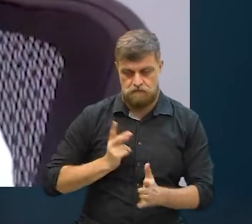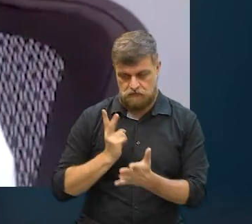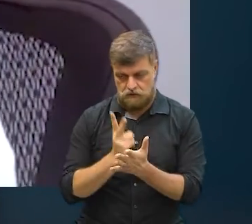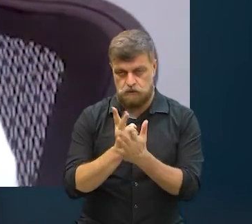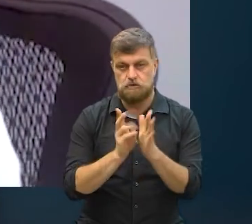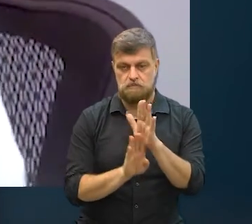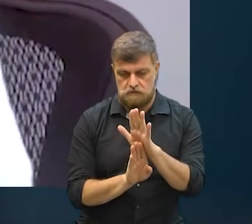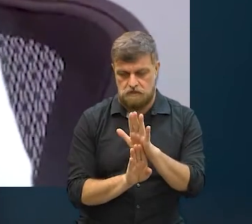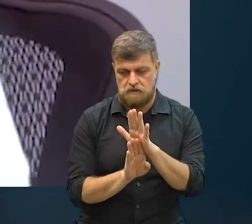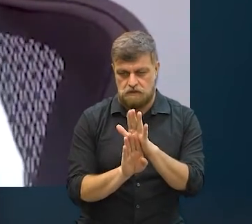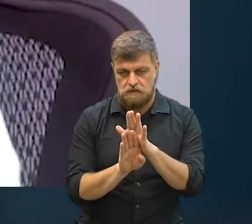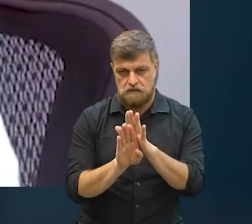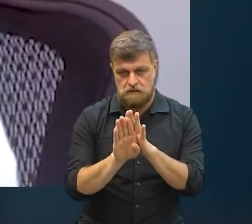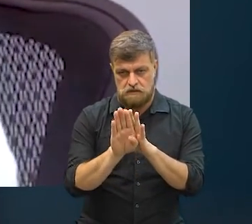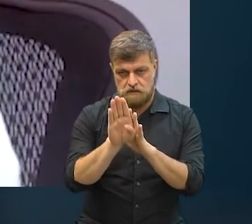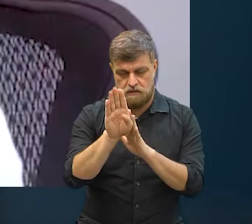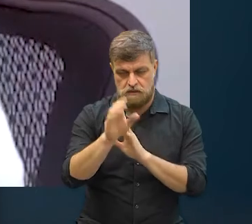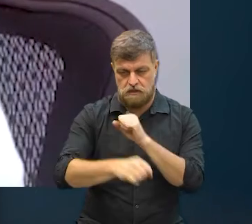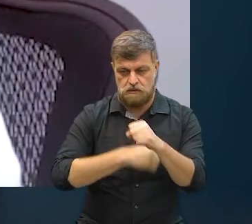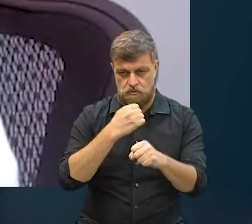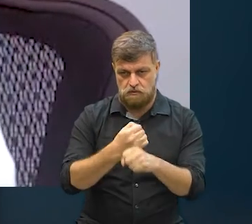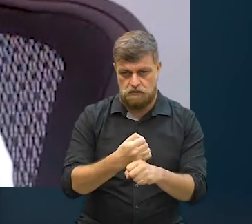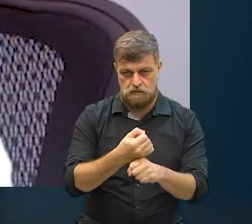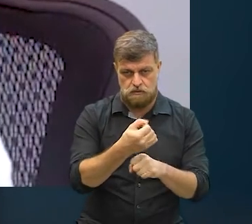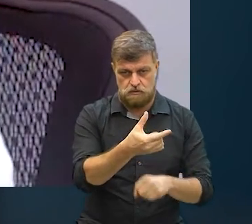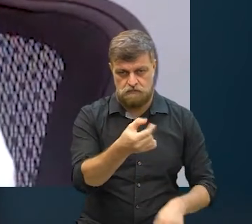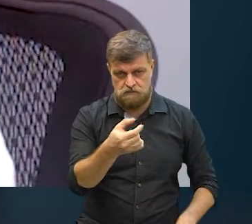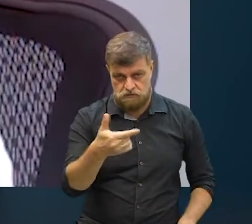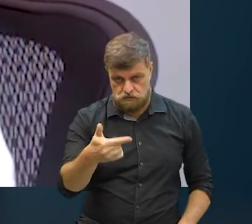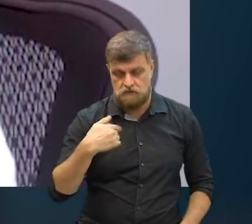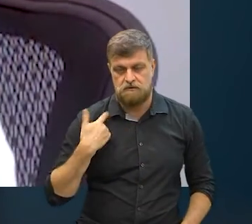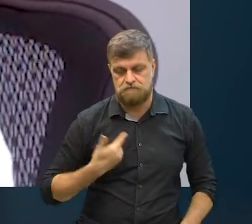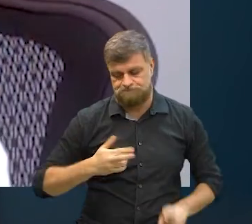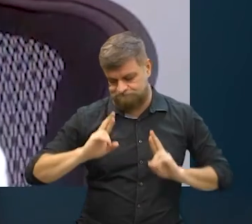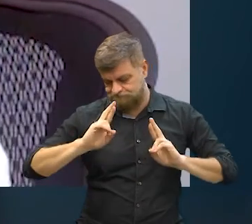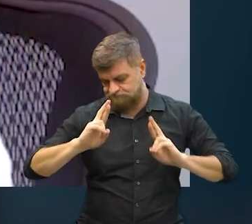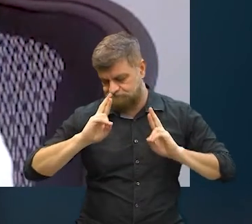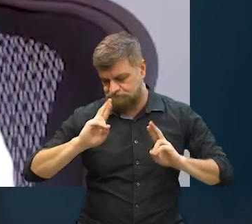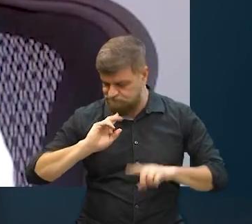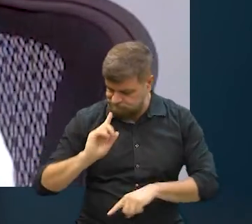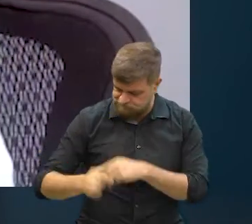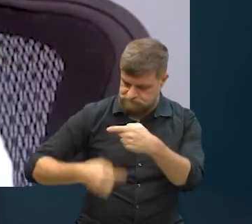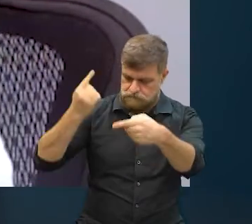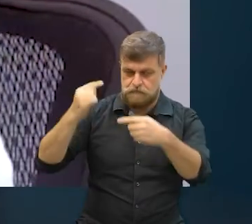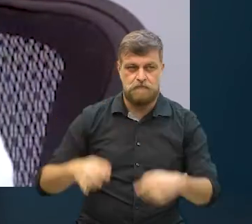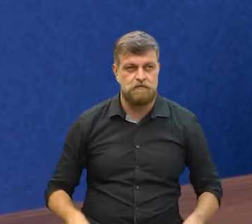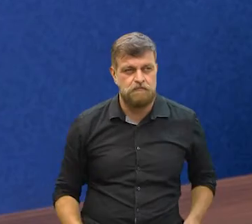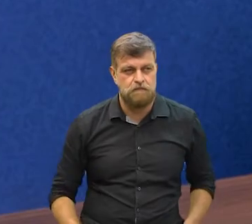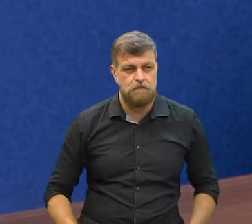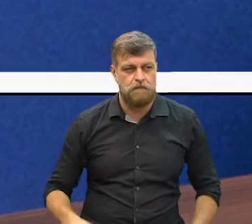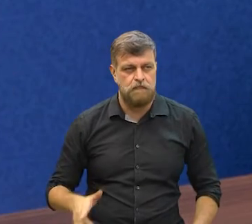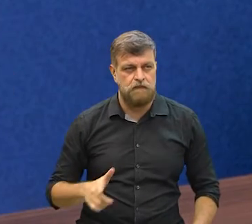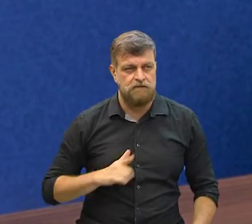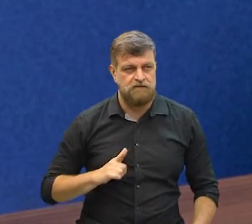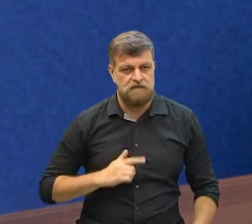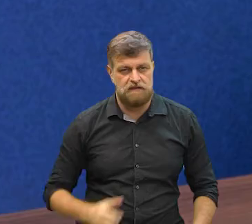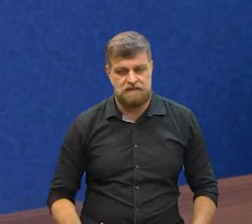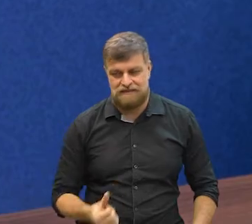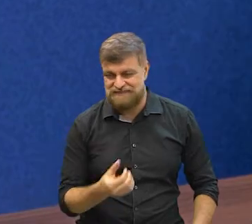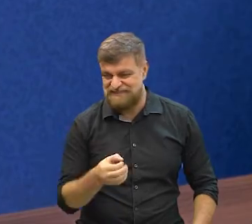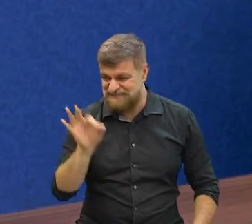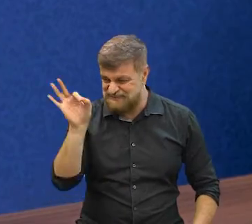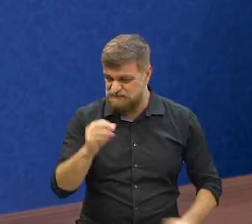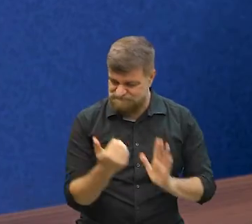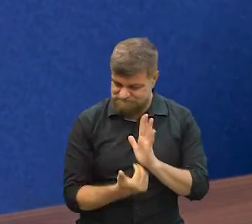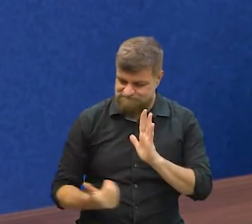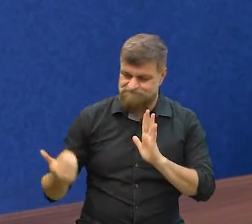2021, continuamos crescendo e 2022 estamos bem otimistas aí para o resultado que vem. É